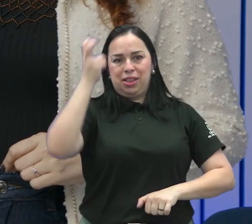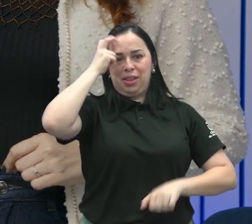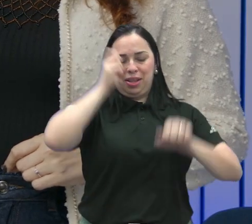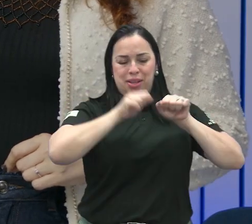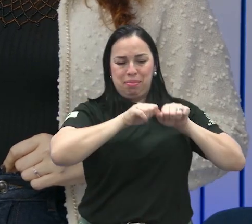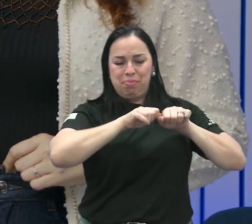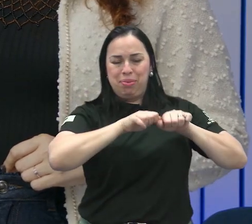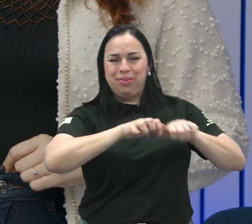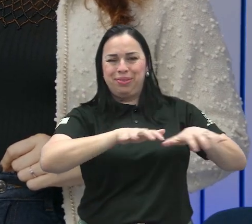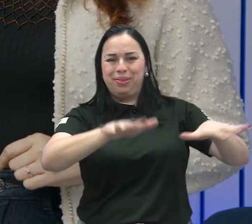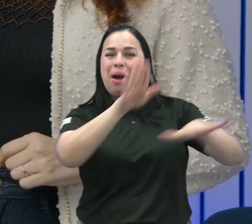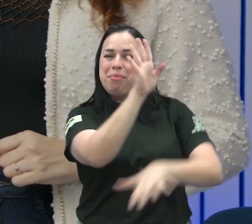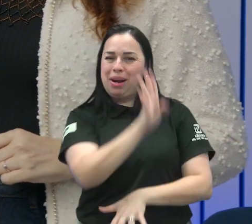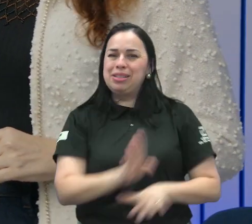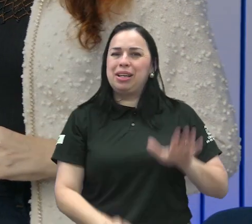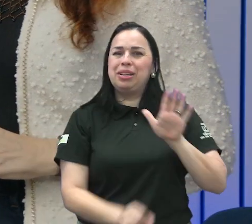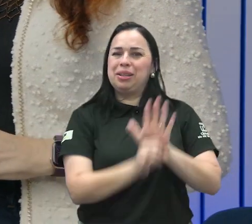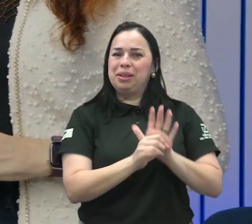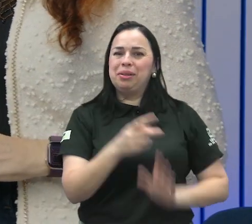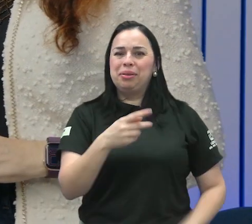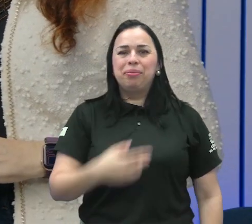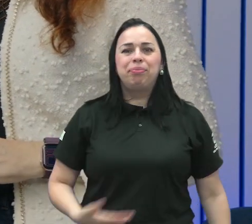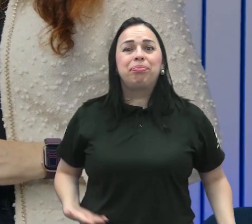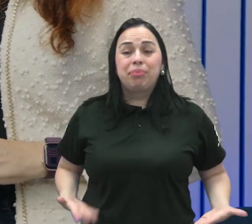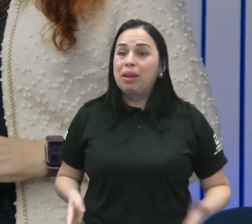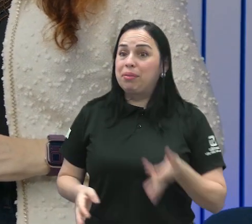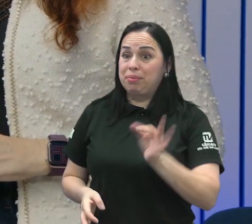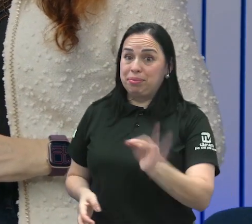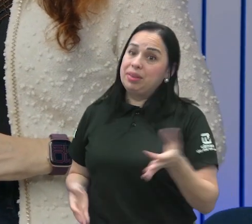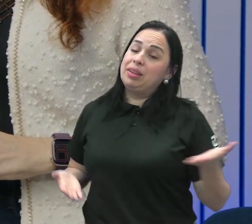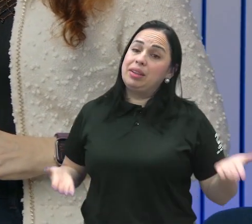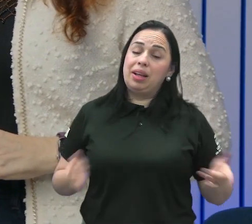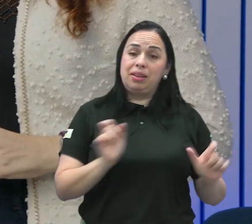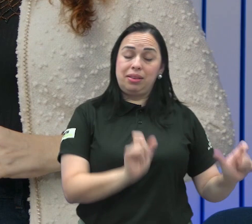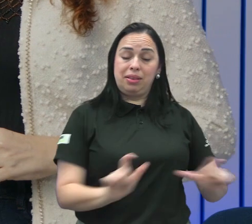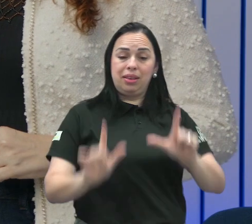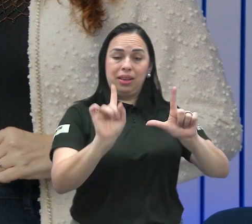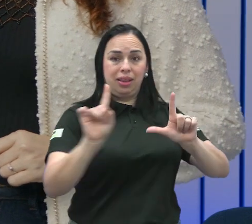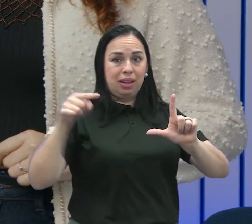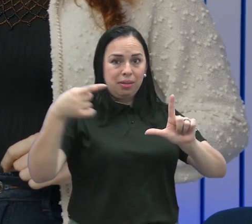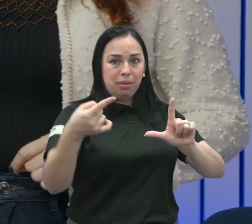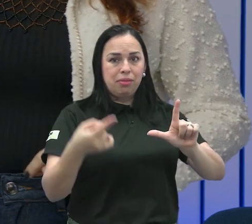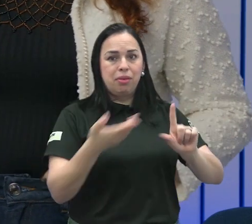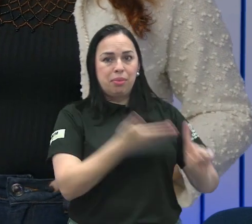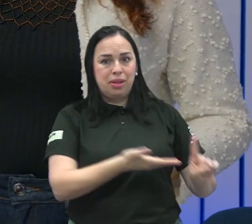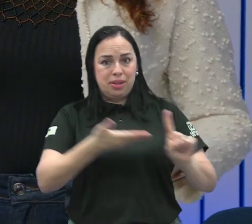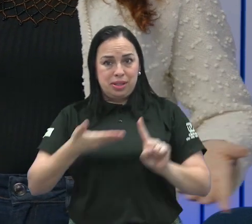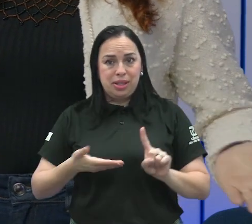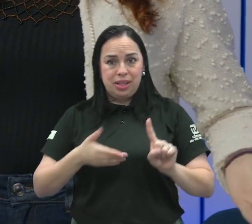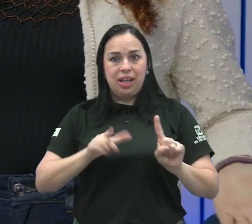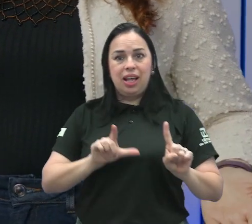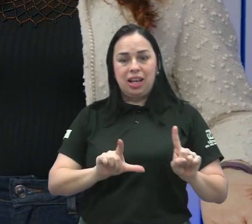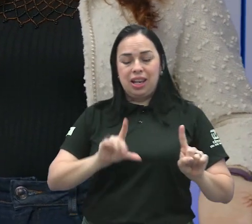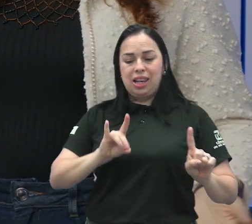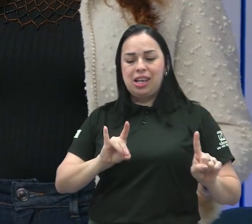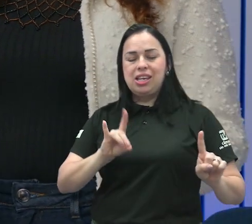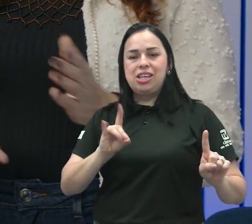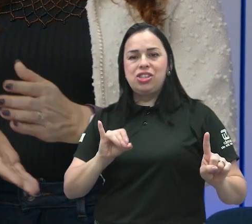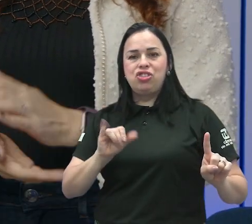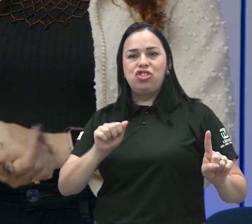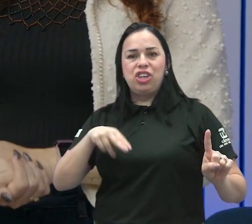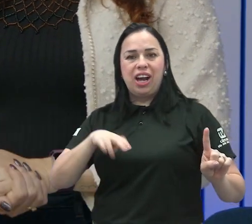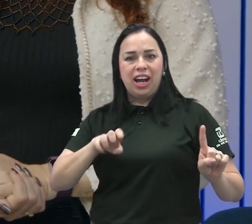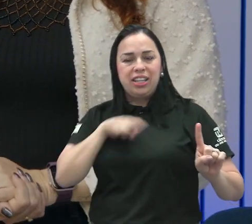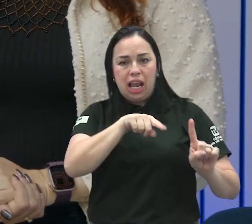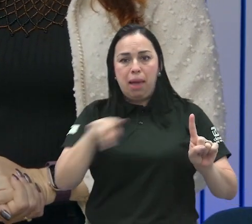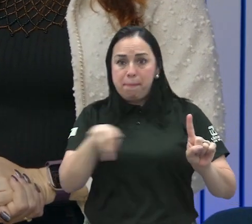da divulgação da riqueza cultural genuinamente brasileira. Érica. Isso mesmo. Bem, no próximo bloco vamos